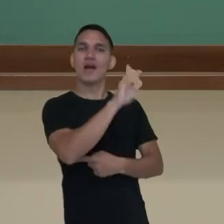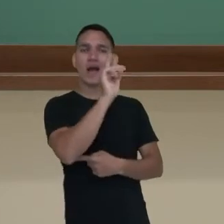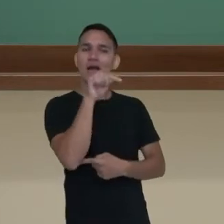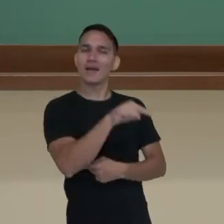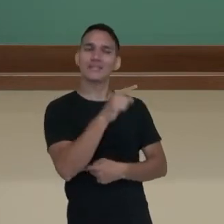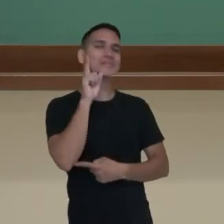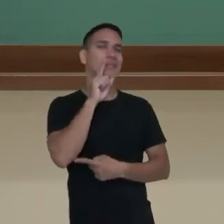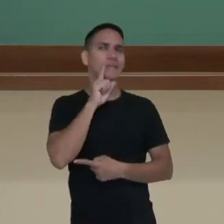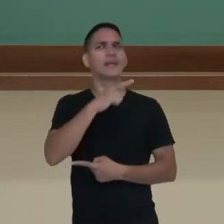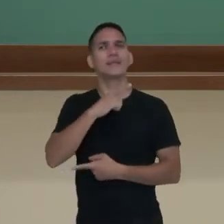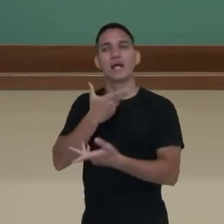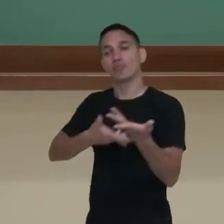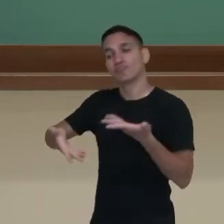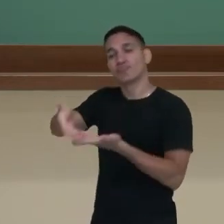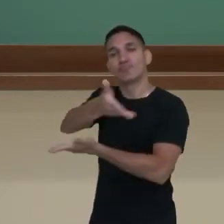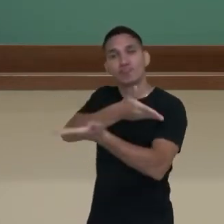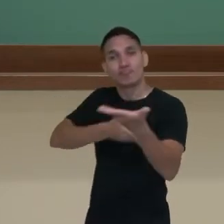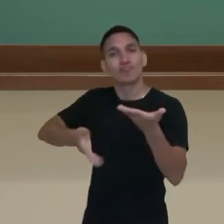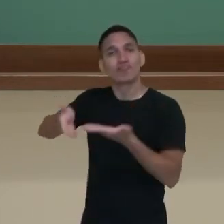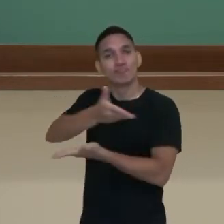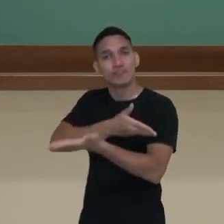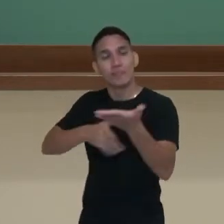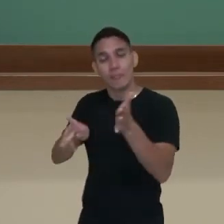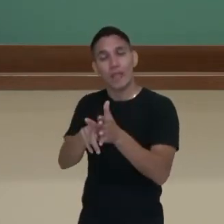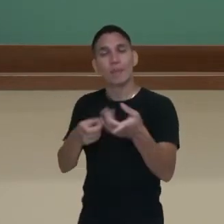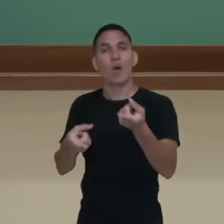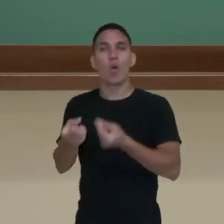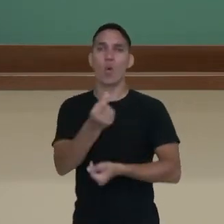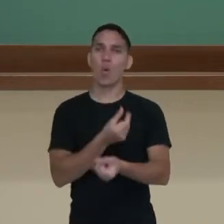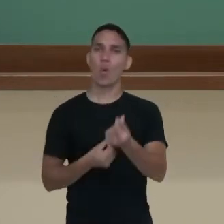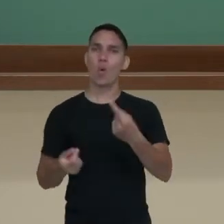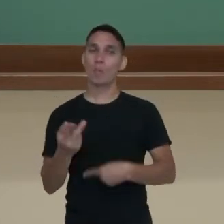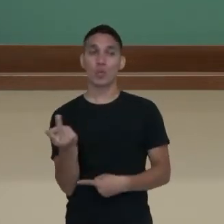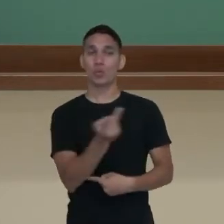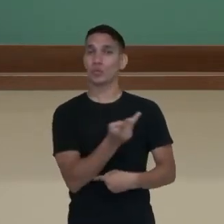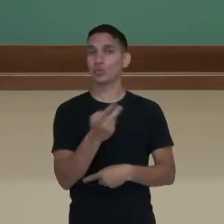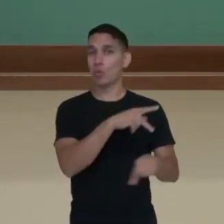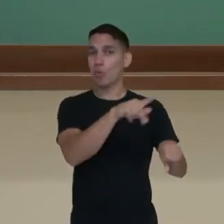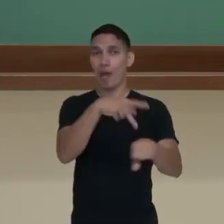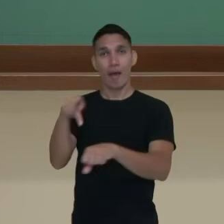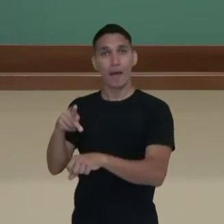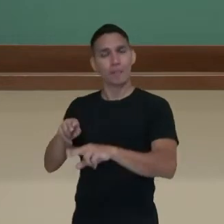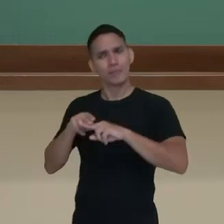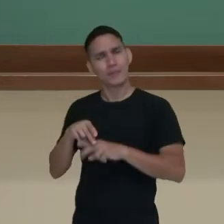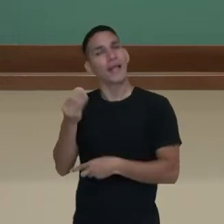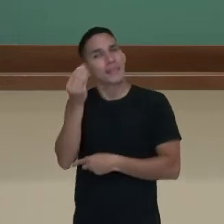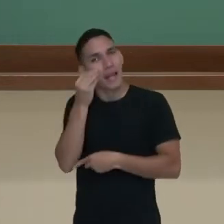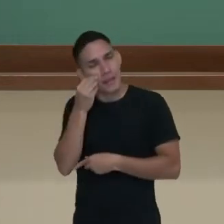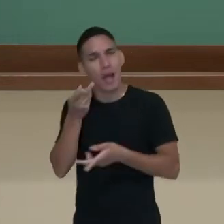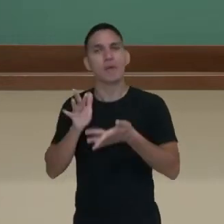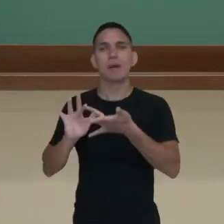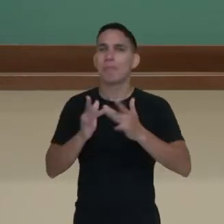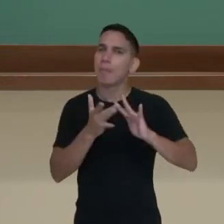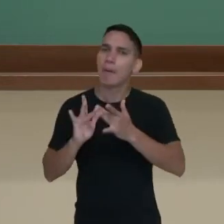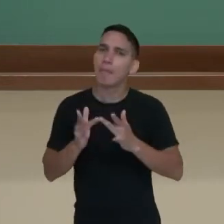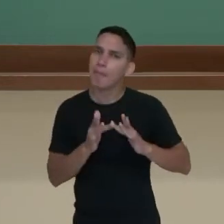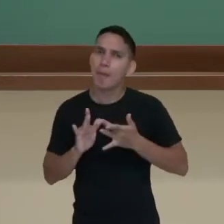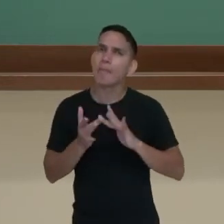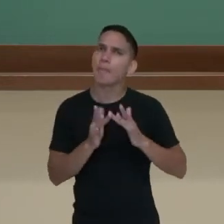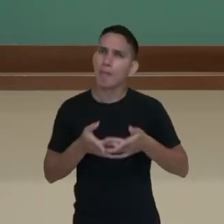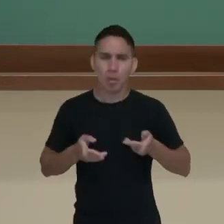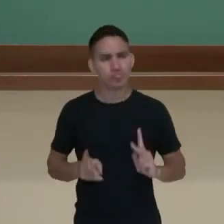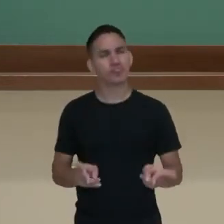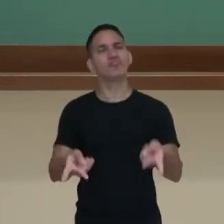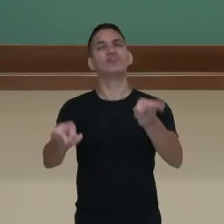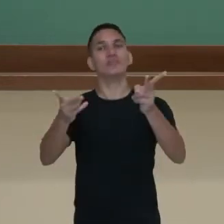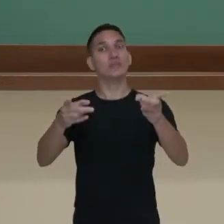troca muito grande de comércio entre esses dois países. Então, eles procuram manter então as relações comerciais,